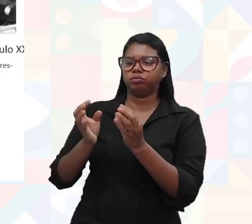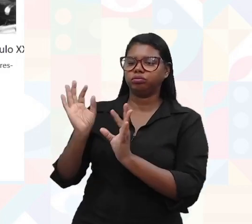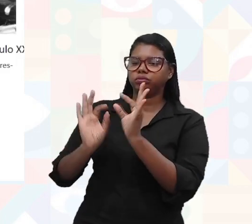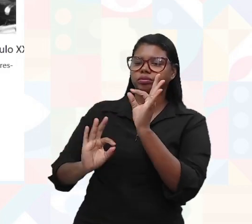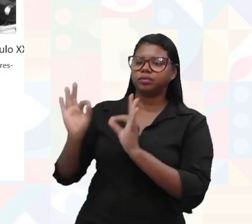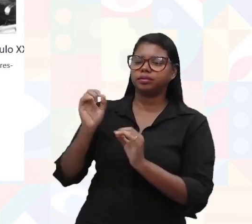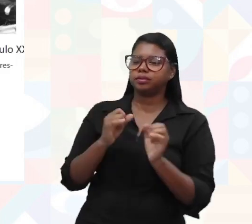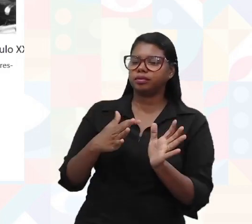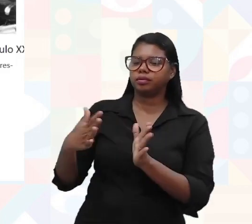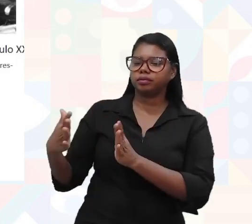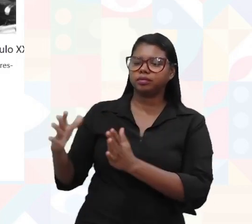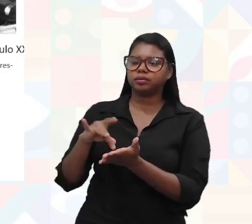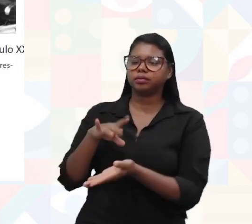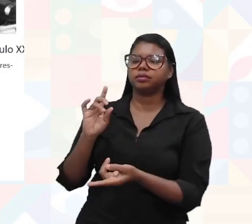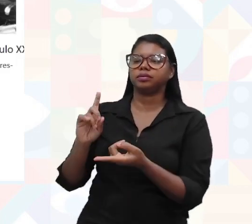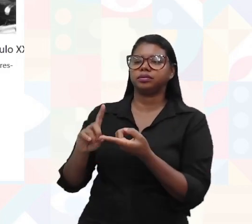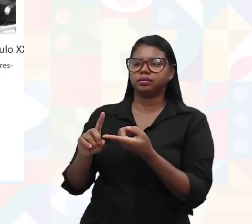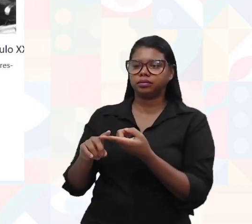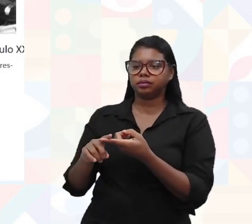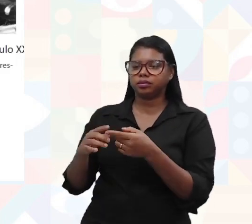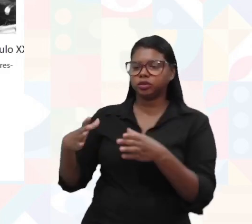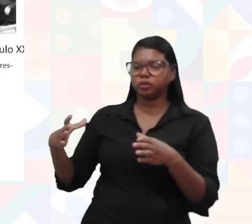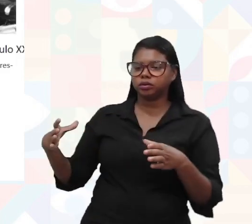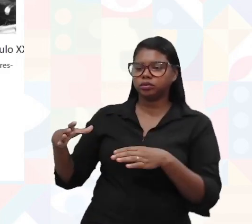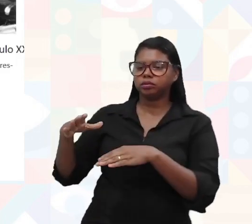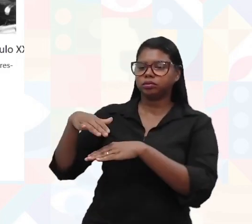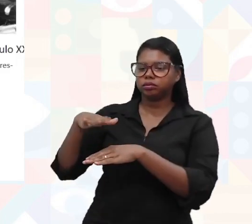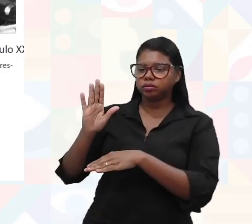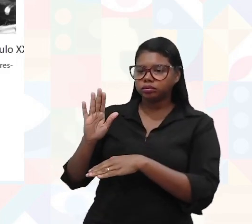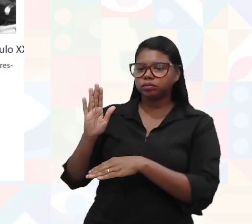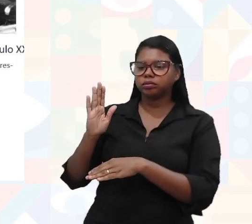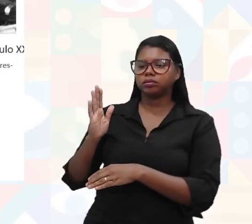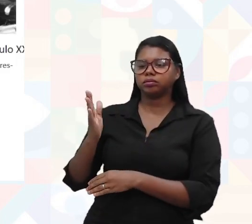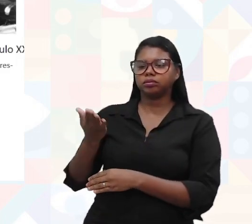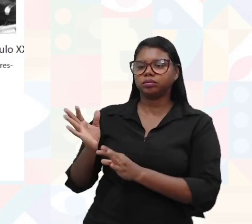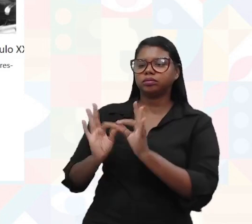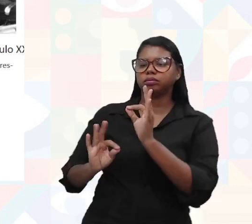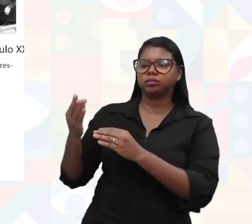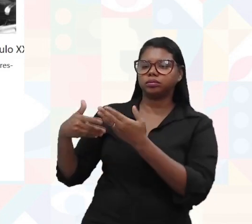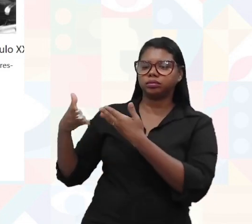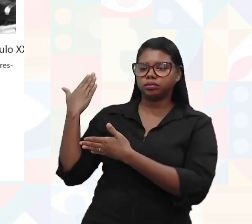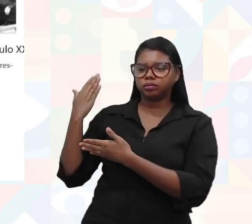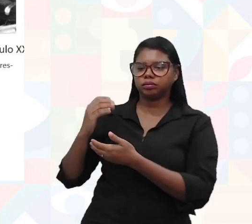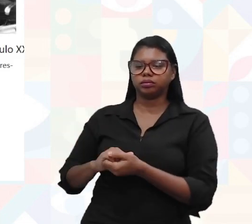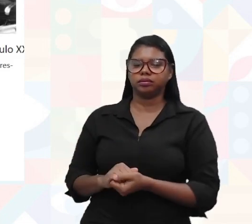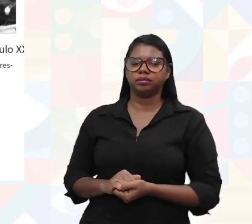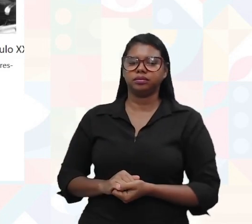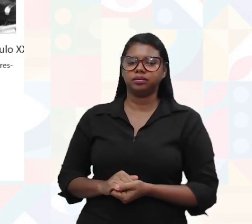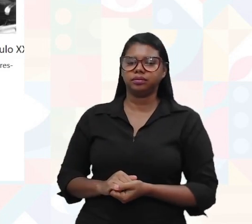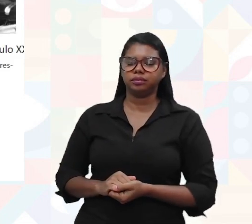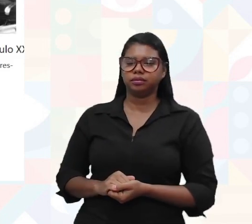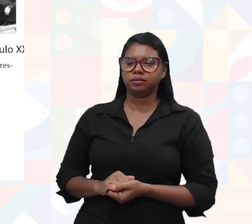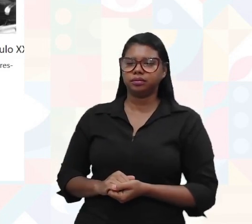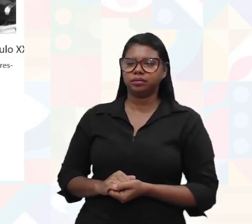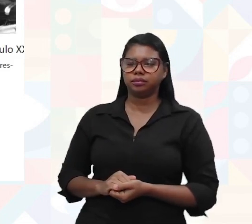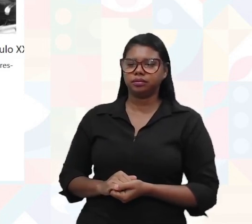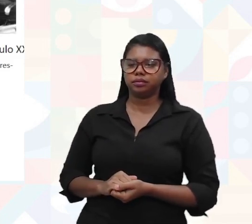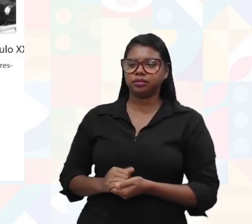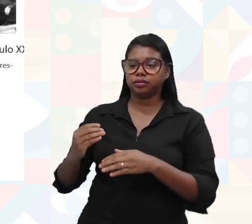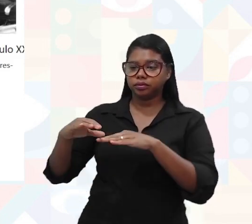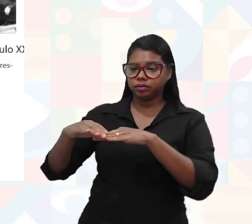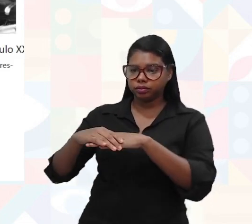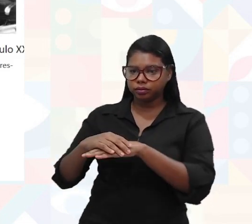em série e numa quantidade muito maior do que existia antes. Né? Onde um